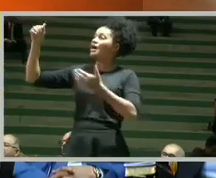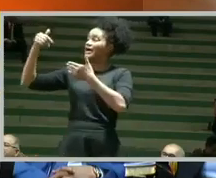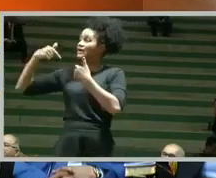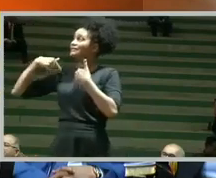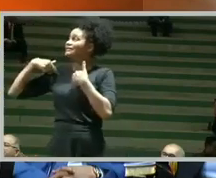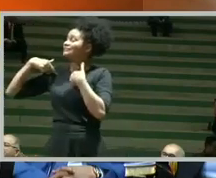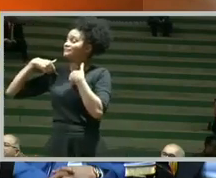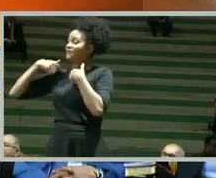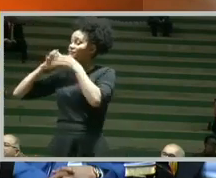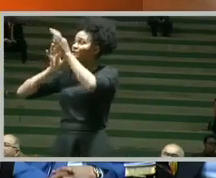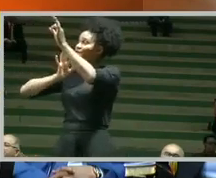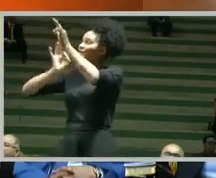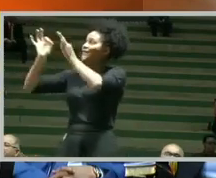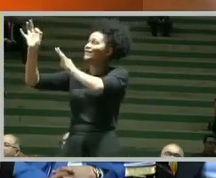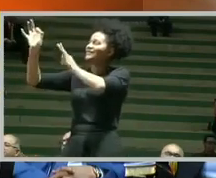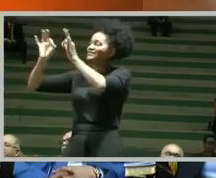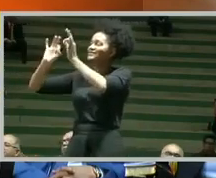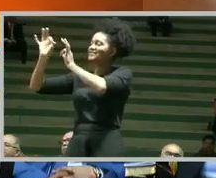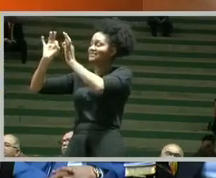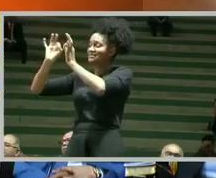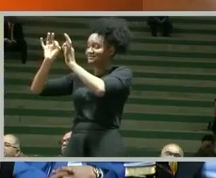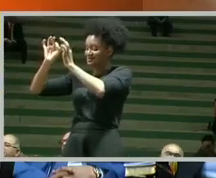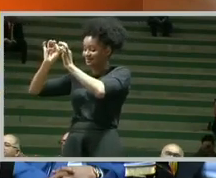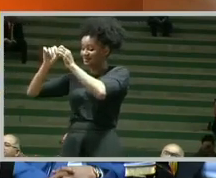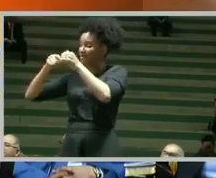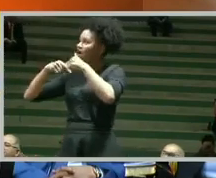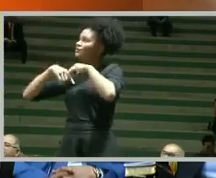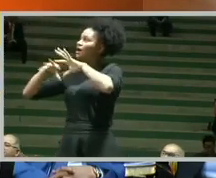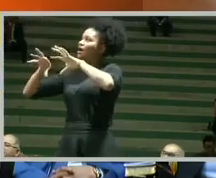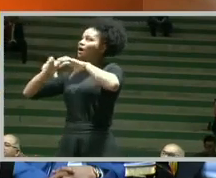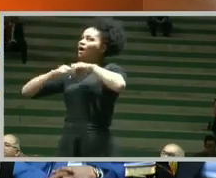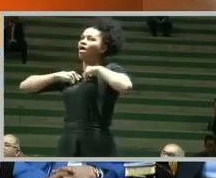ficamos como quem? Como quem?